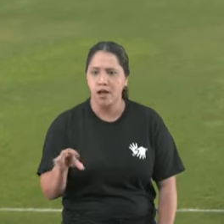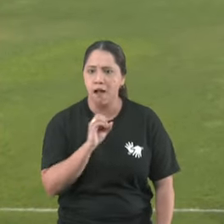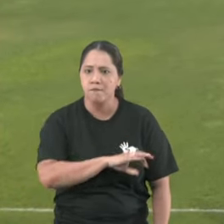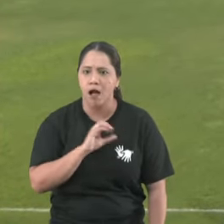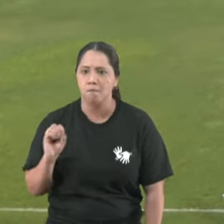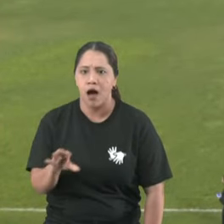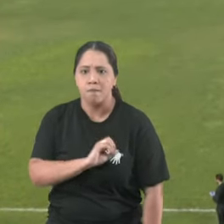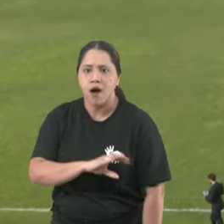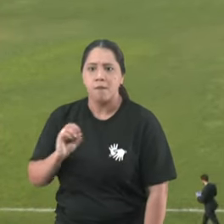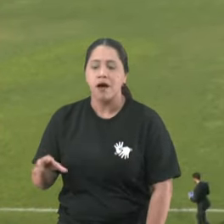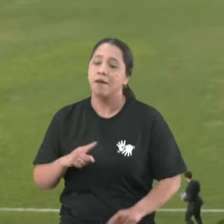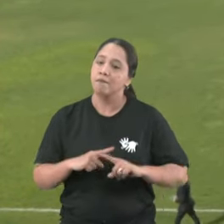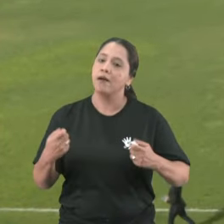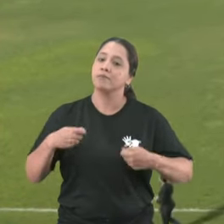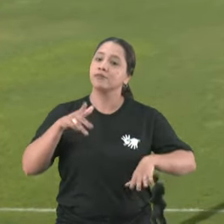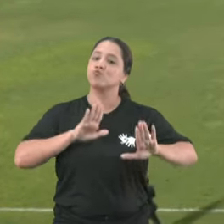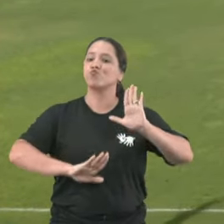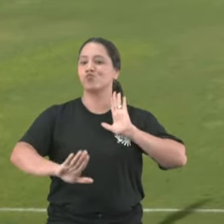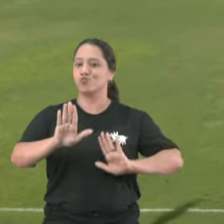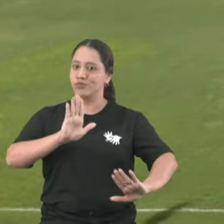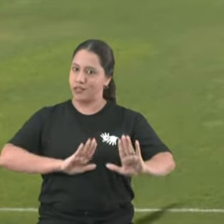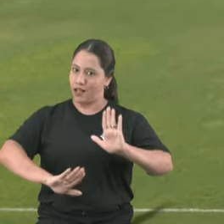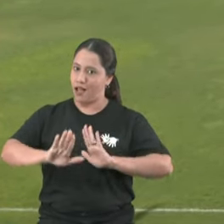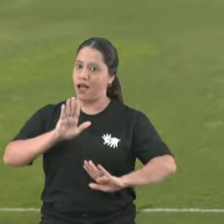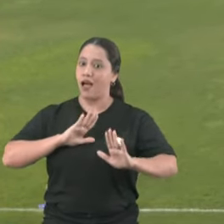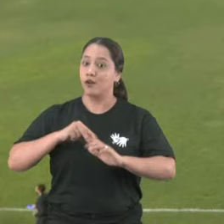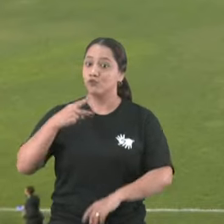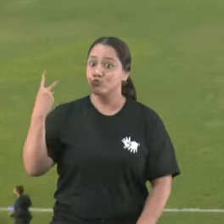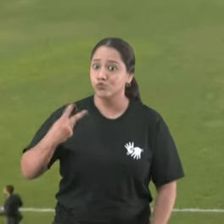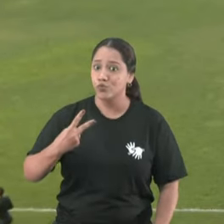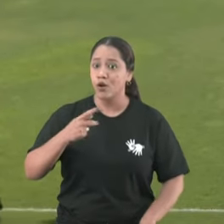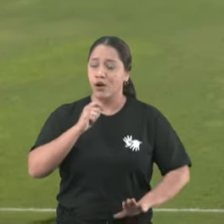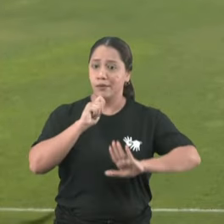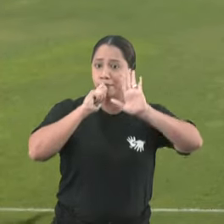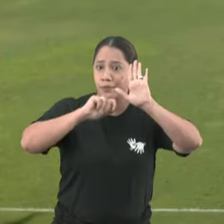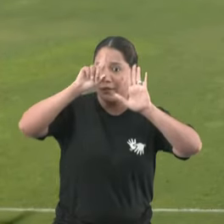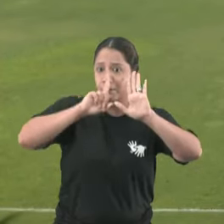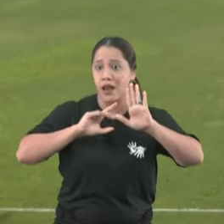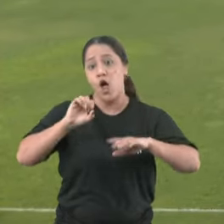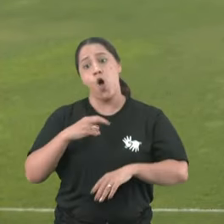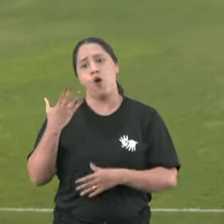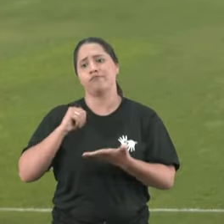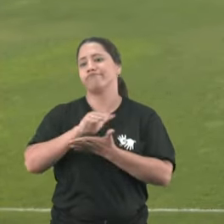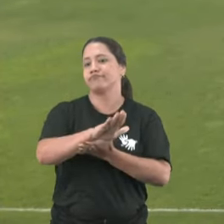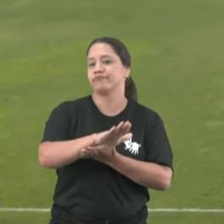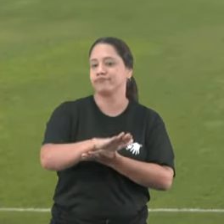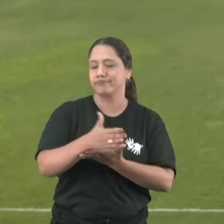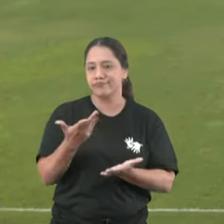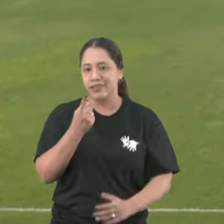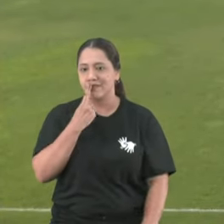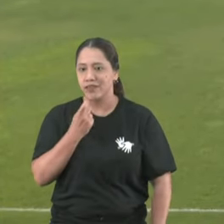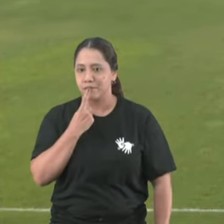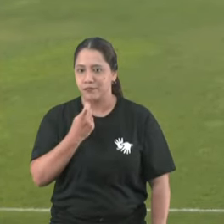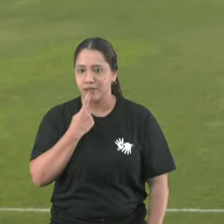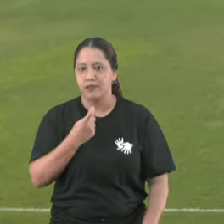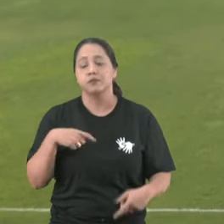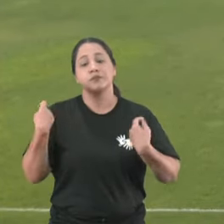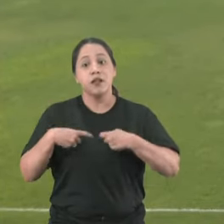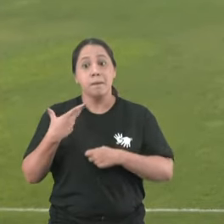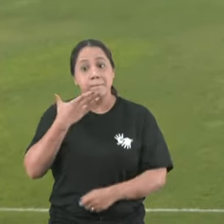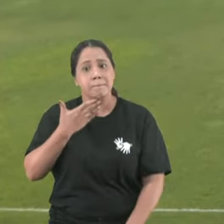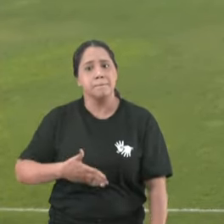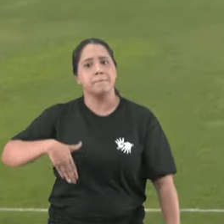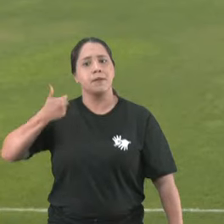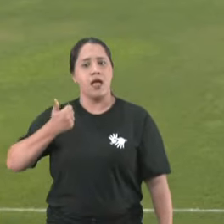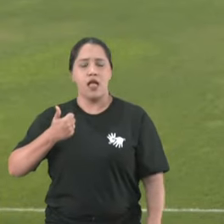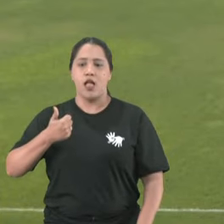cuidado de não ter um segundo cartão ou até mesmo uma expulsão. Mas e melhorar essa